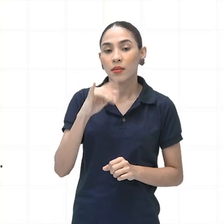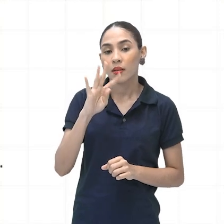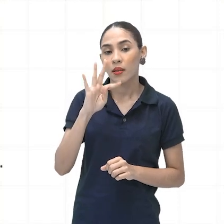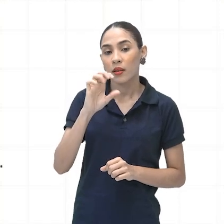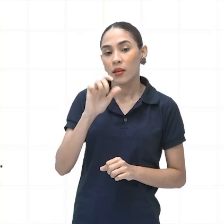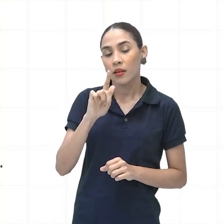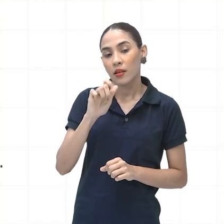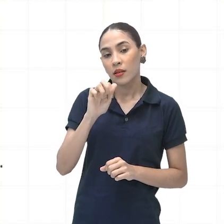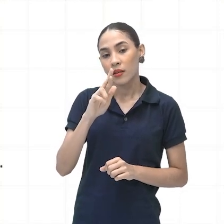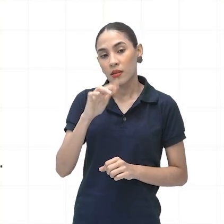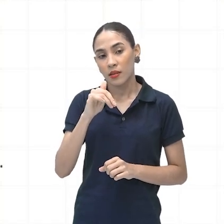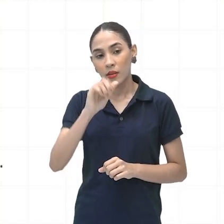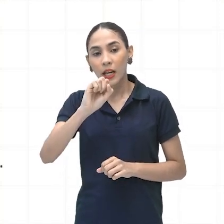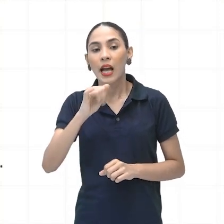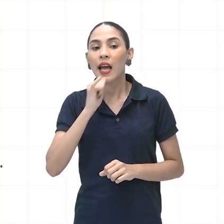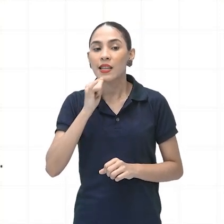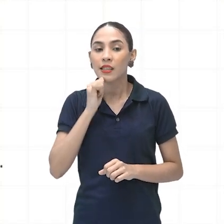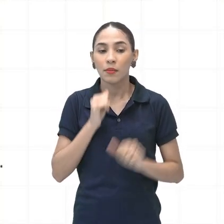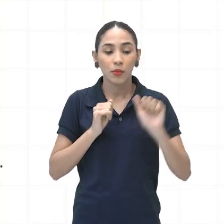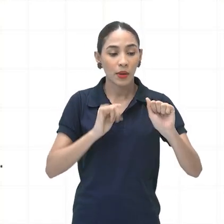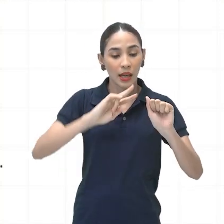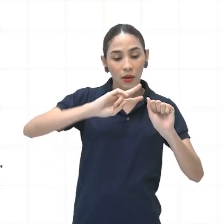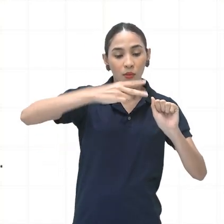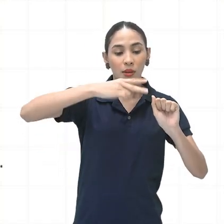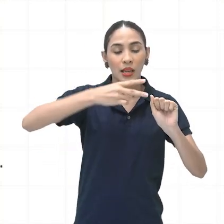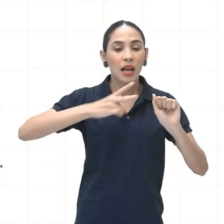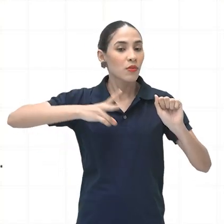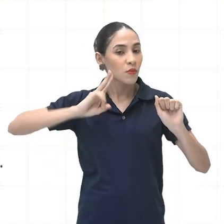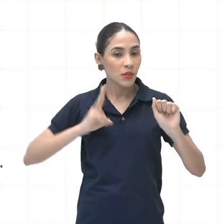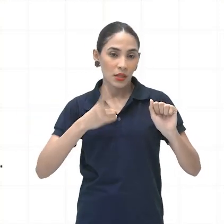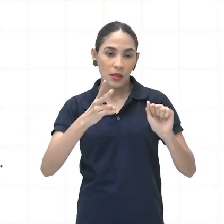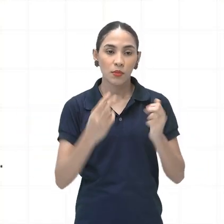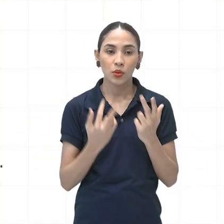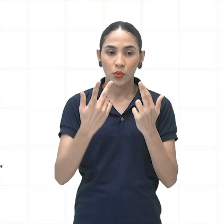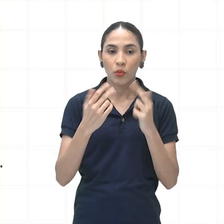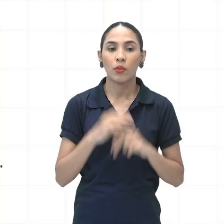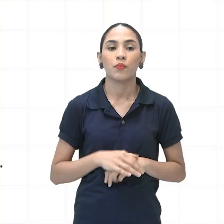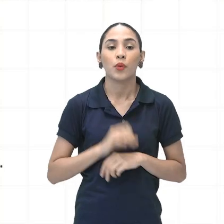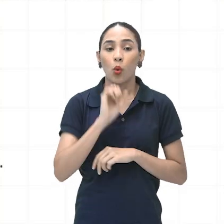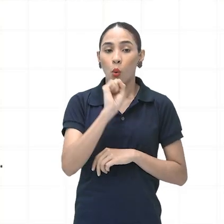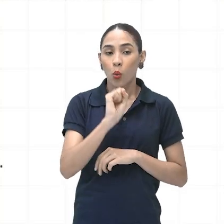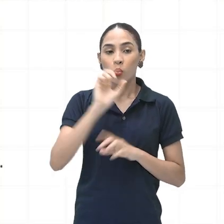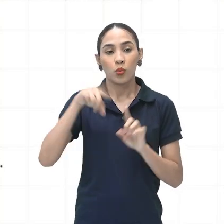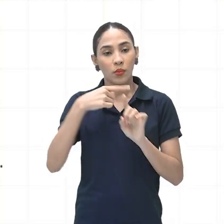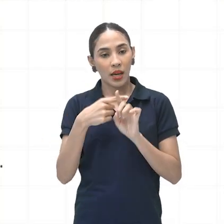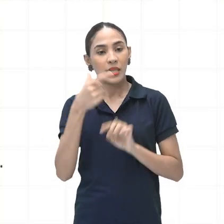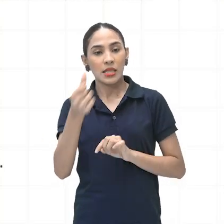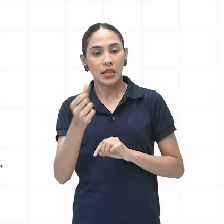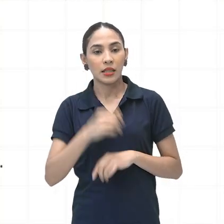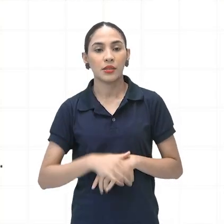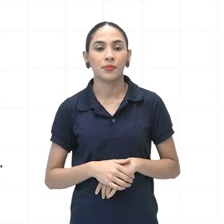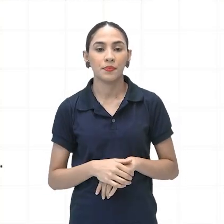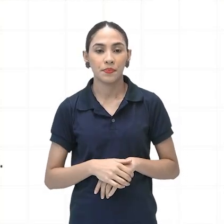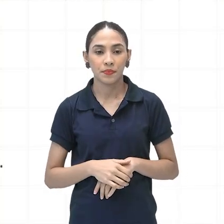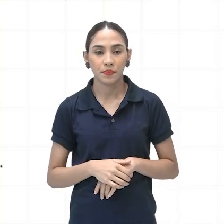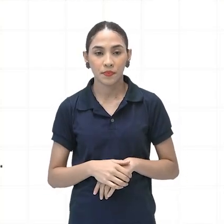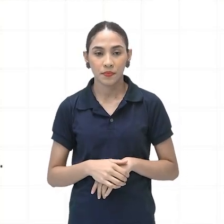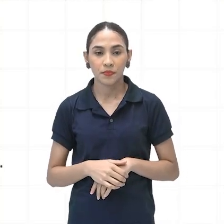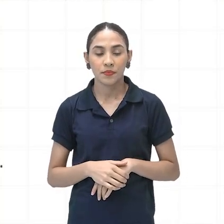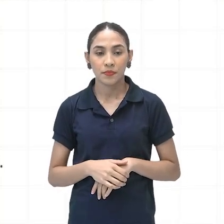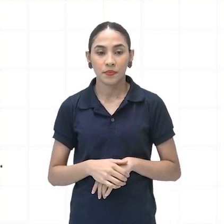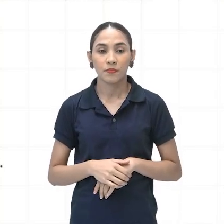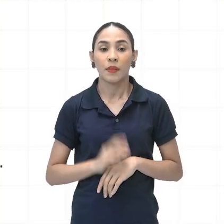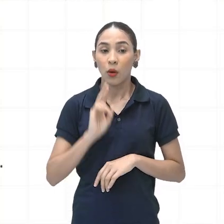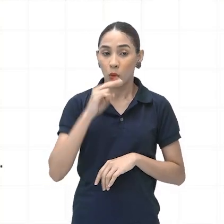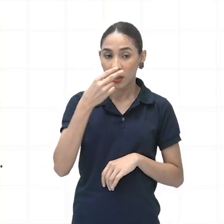A hipotenusa ao quadrado sempre vai ser igual à soma dos catetos ao quadrado. Então, eu vou pegar o cateto